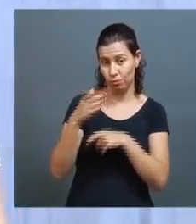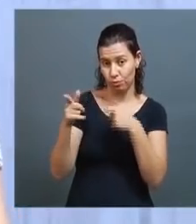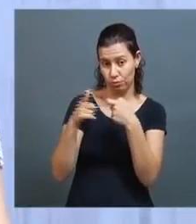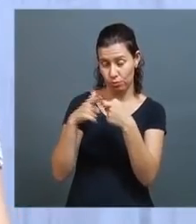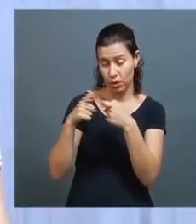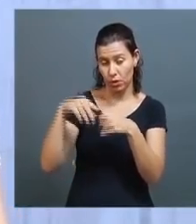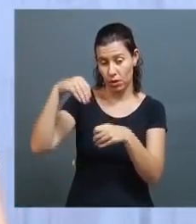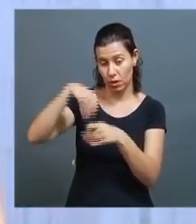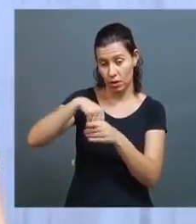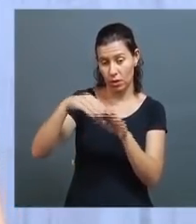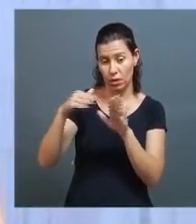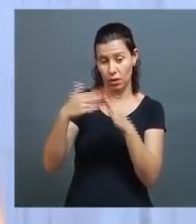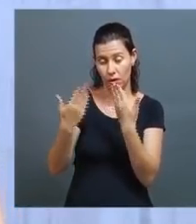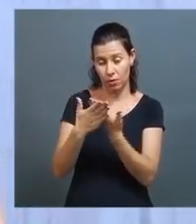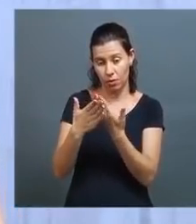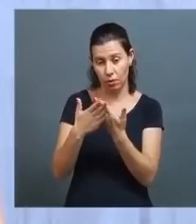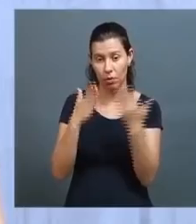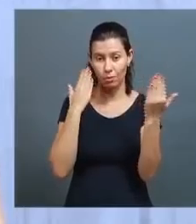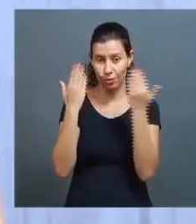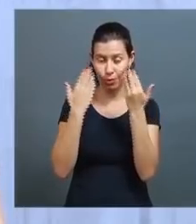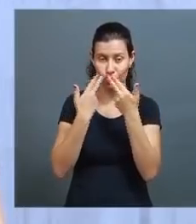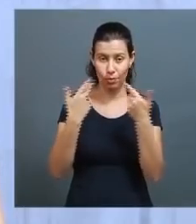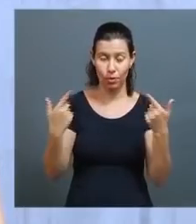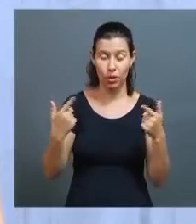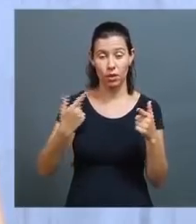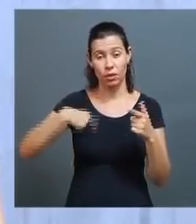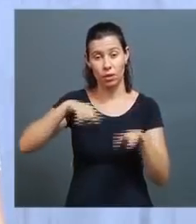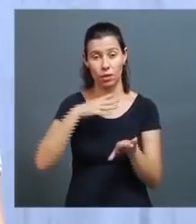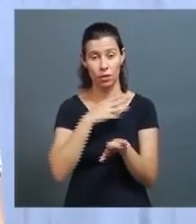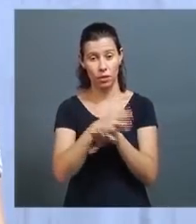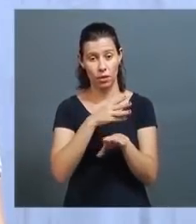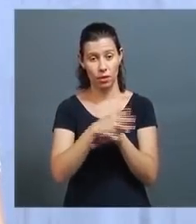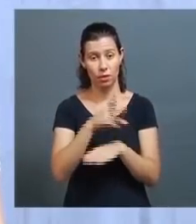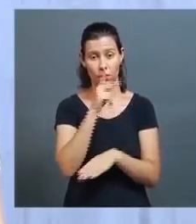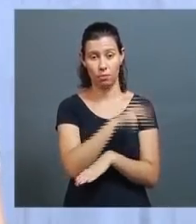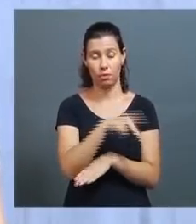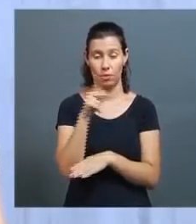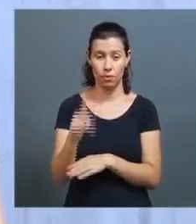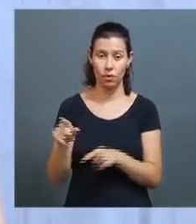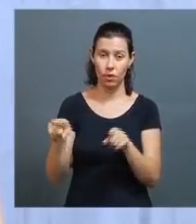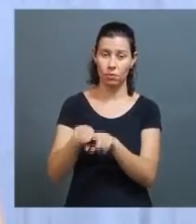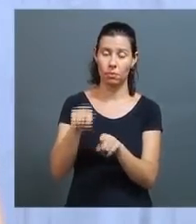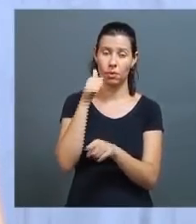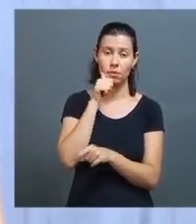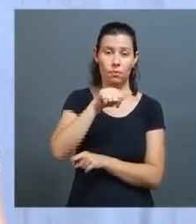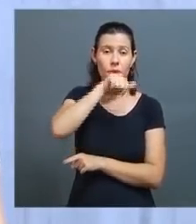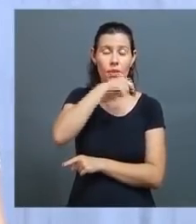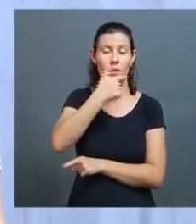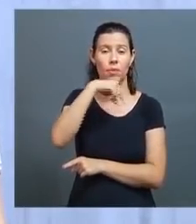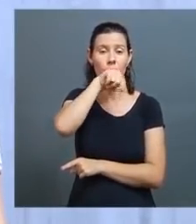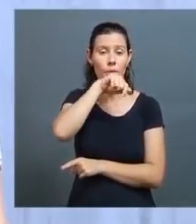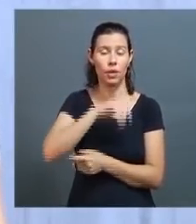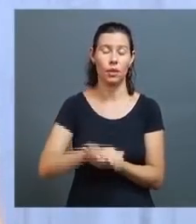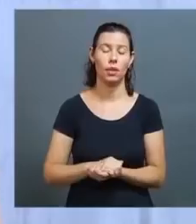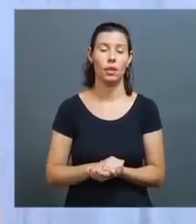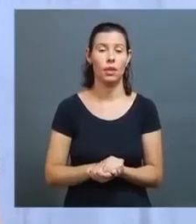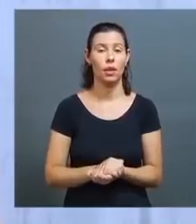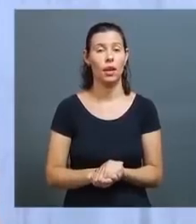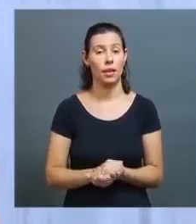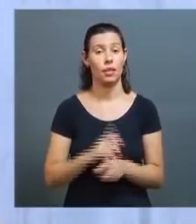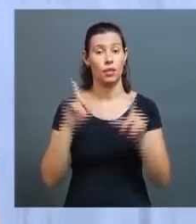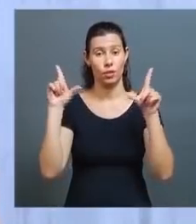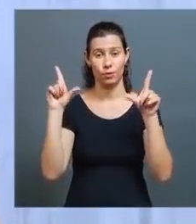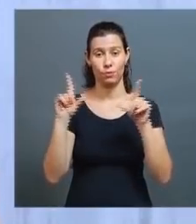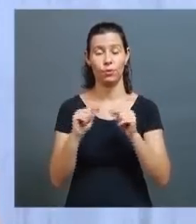se nós tivéssemos assim, uma boa capacitação de professores, de pais, nós já poderíamos minimizar